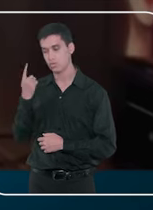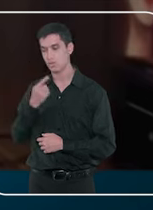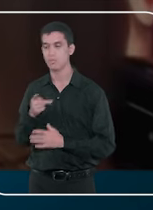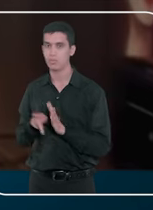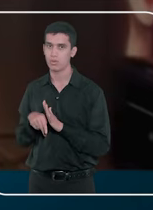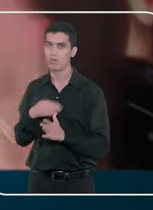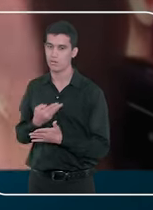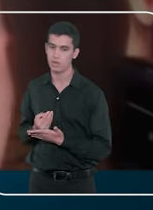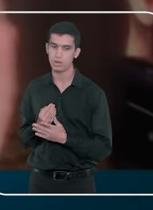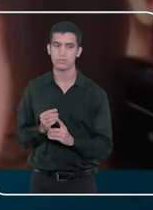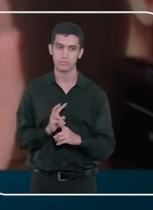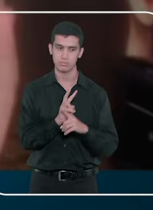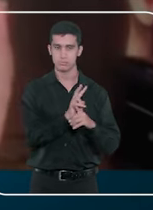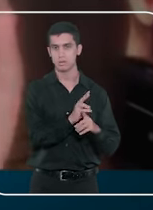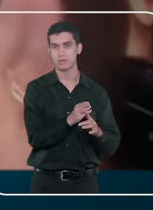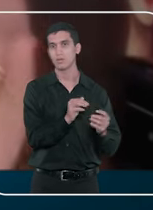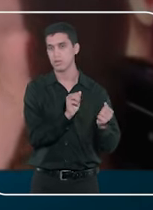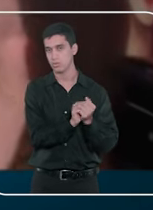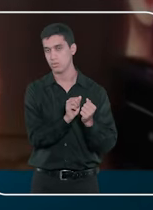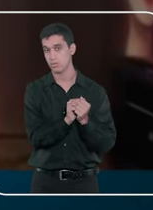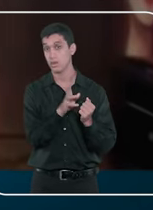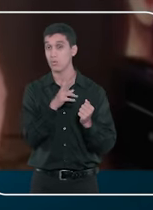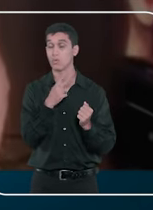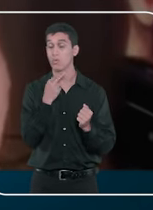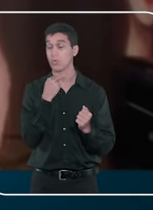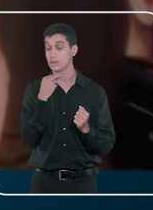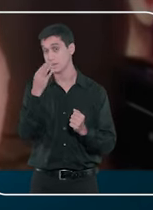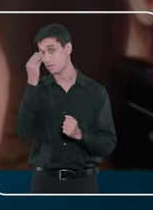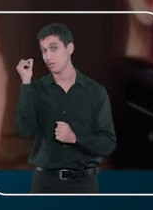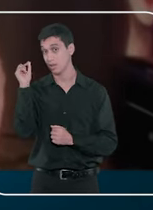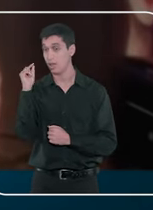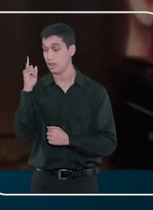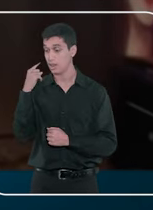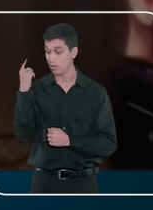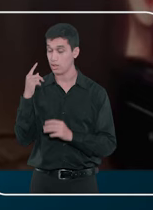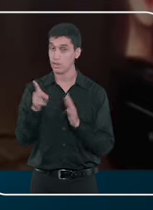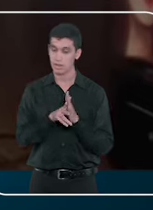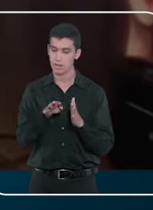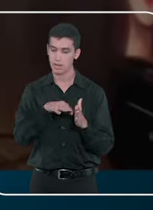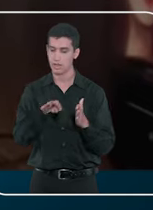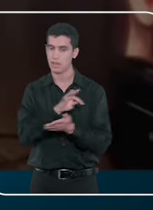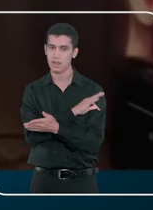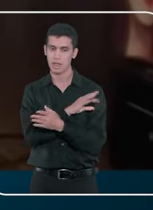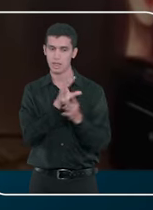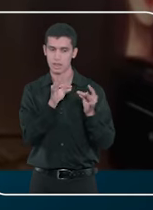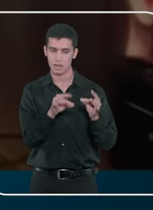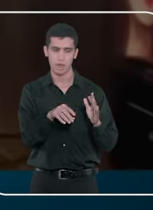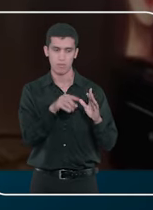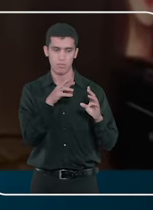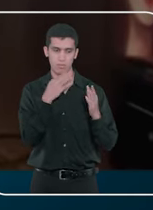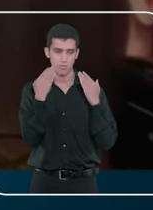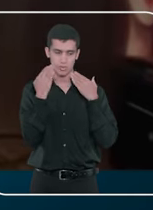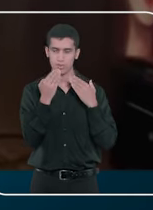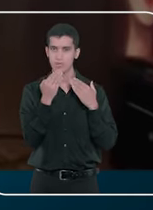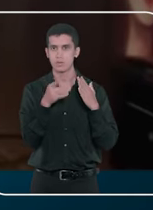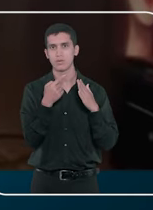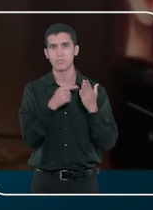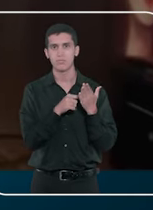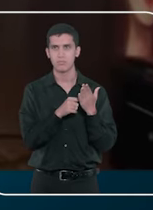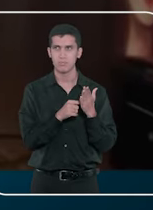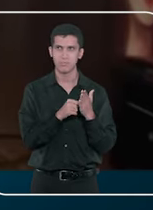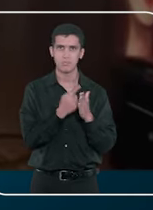da presença efetiva da defesa técnica em todos os momentos da celebração, desde aquele primeiro momento de manifestação de